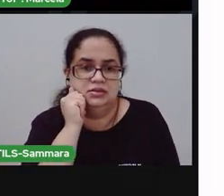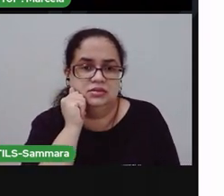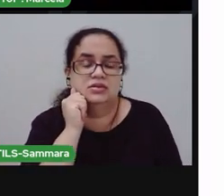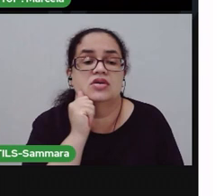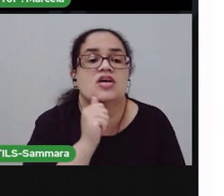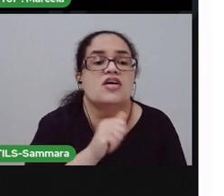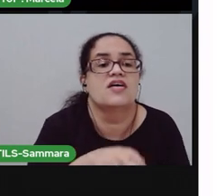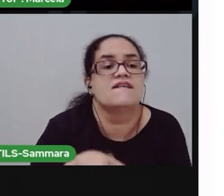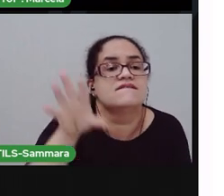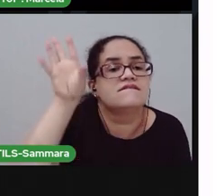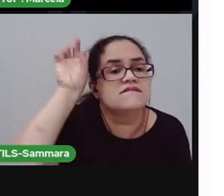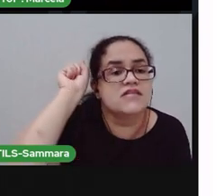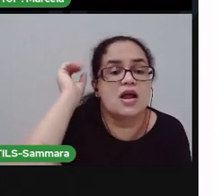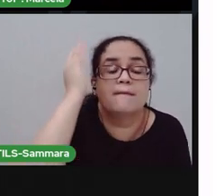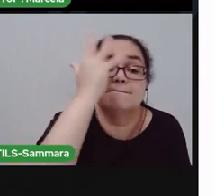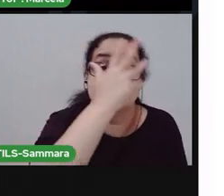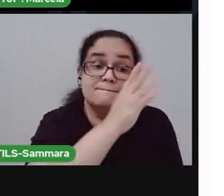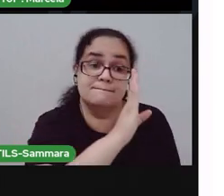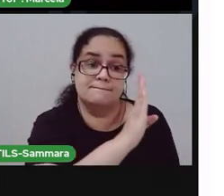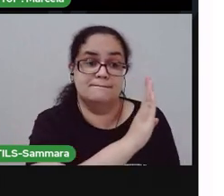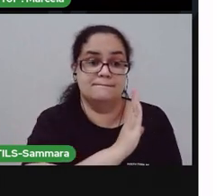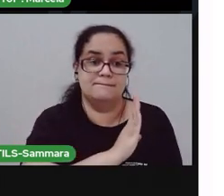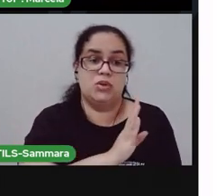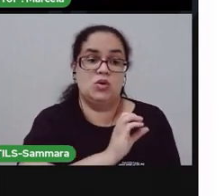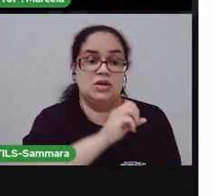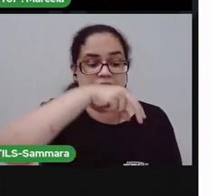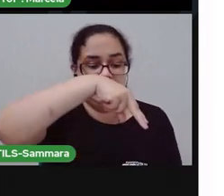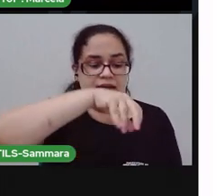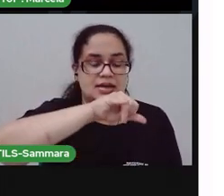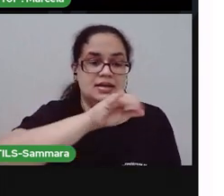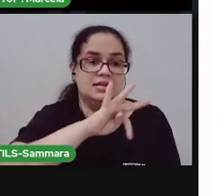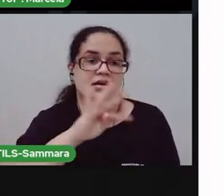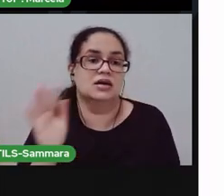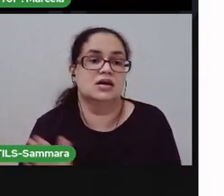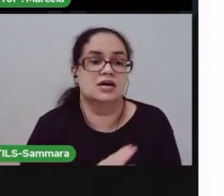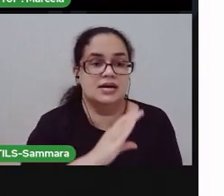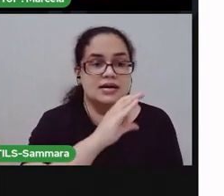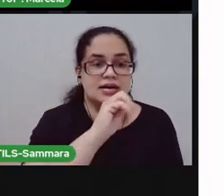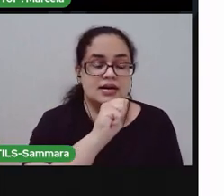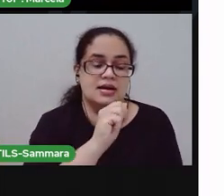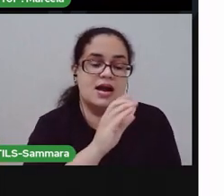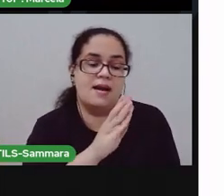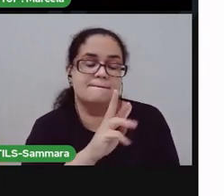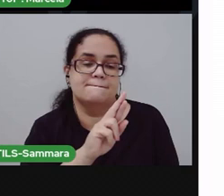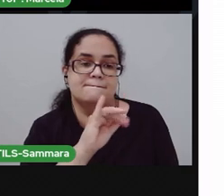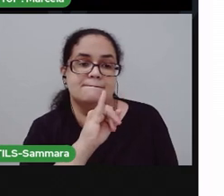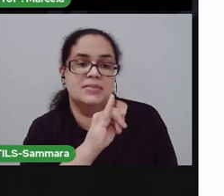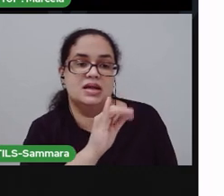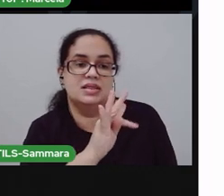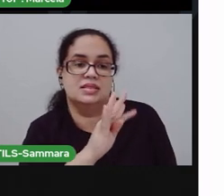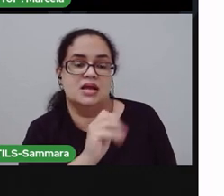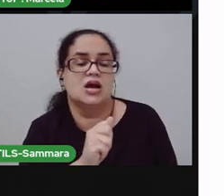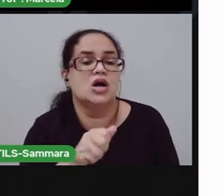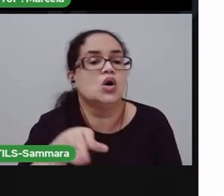Quando eu falo bonita, cabrita, qual sílaba tem um som igual?